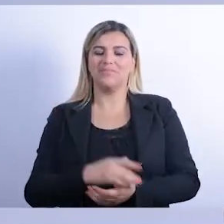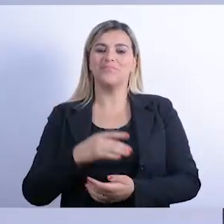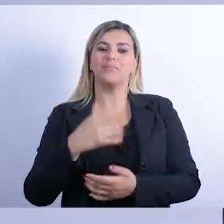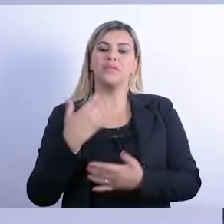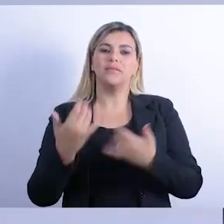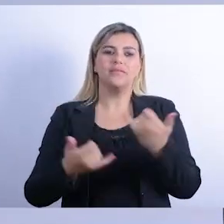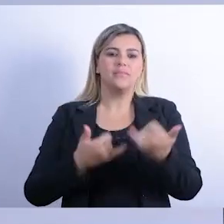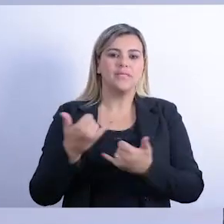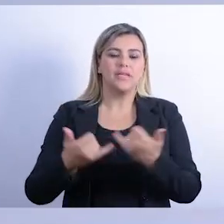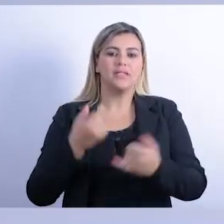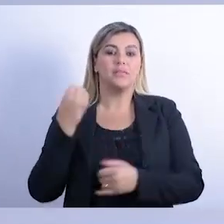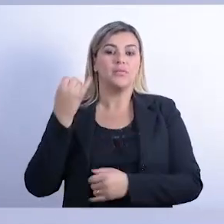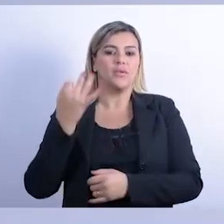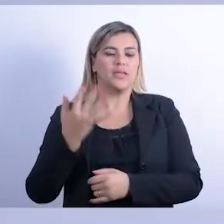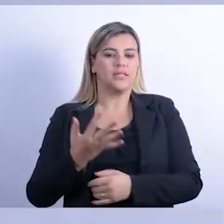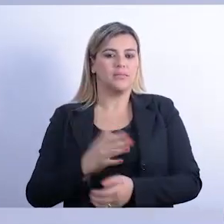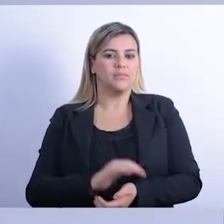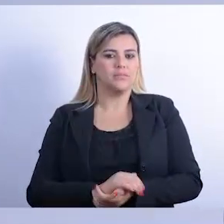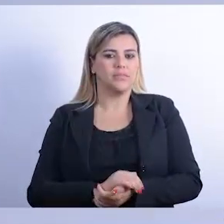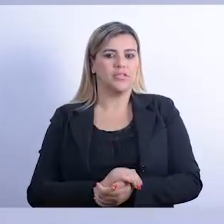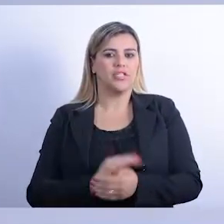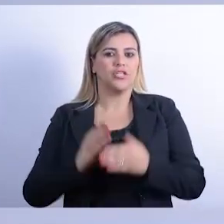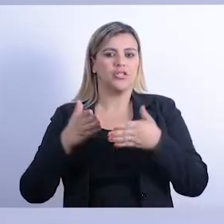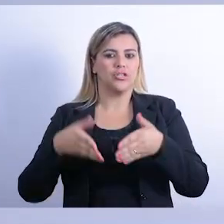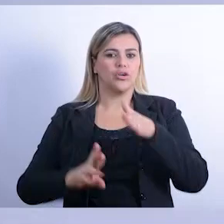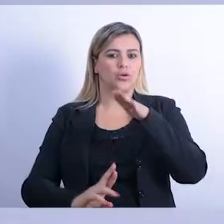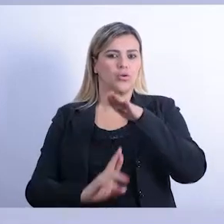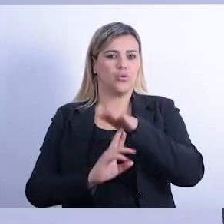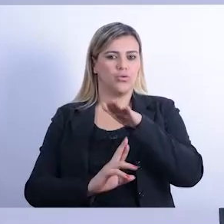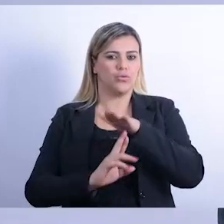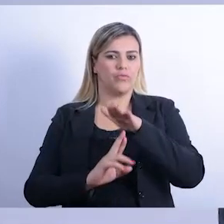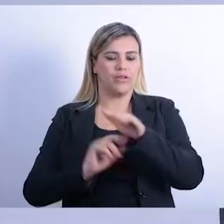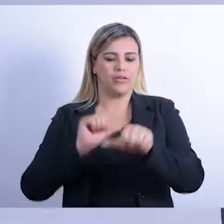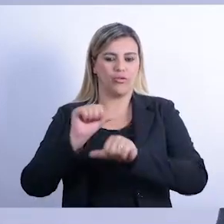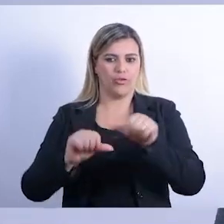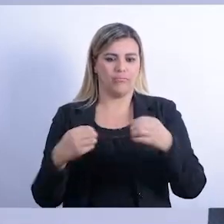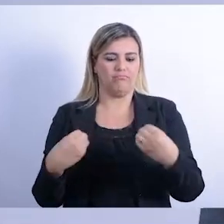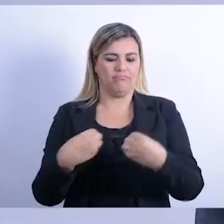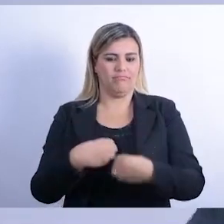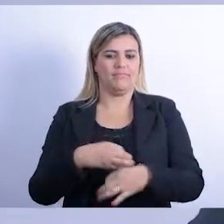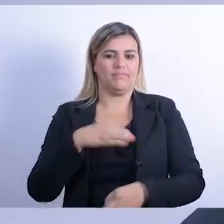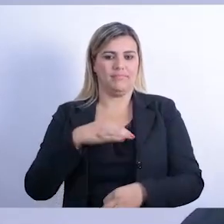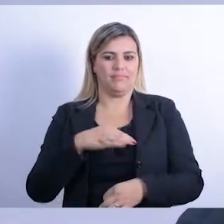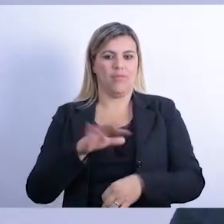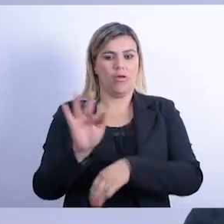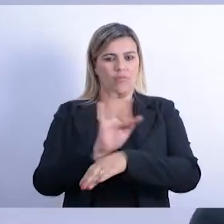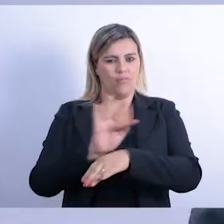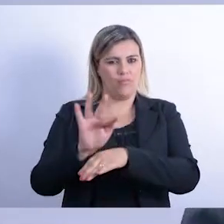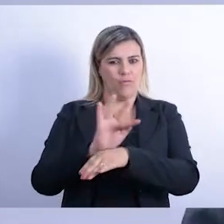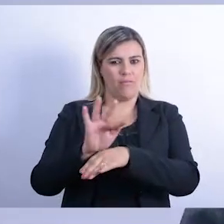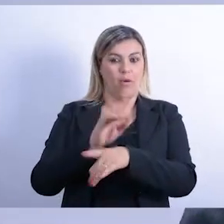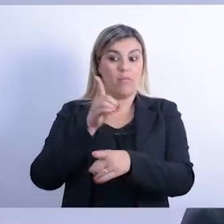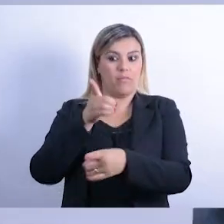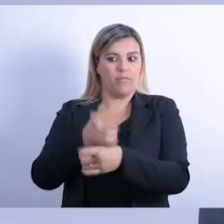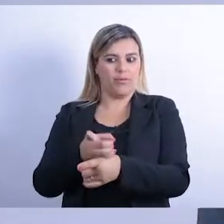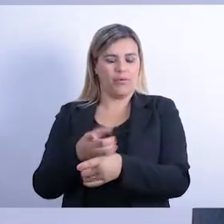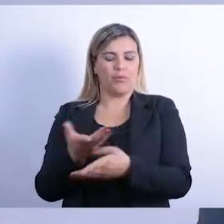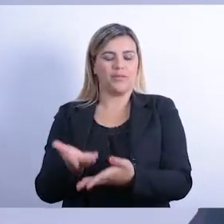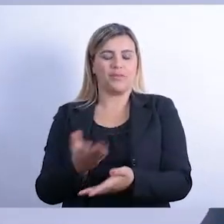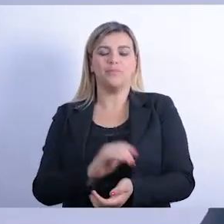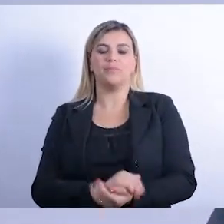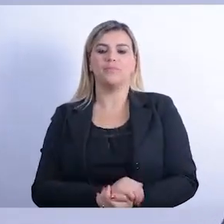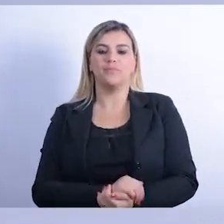gente, alguma coisa assim, né? E foi aquilo a noite inteira. Chegamos na rodoviária, trocamos de roupa, né? Pusemos uma roupa que ia